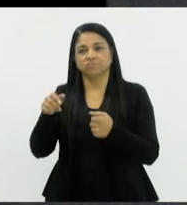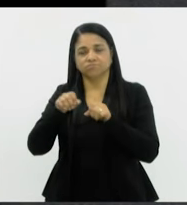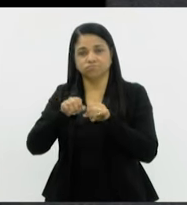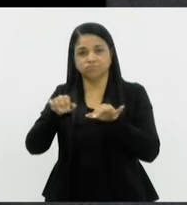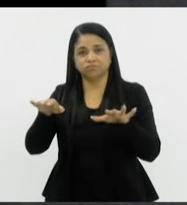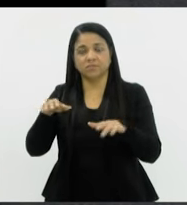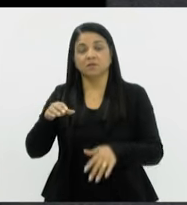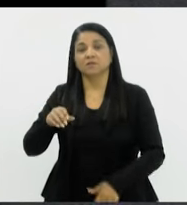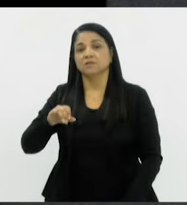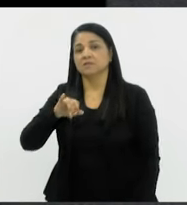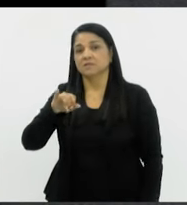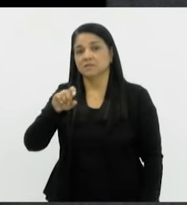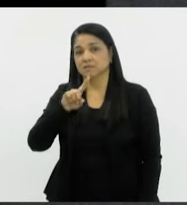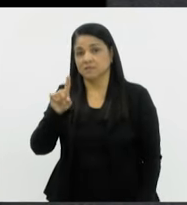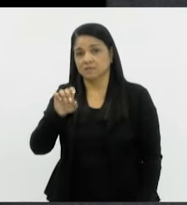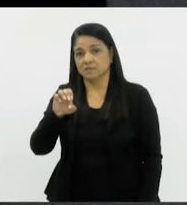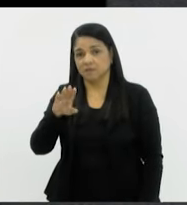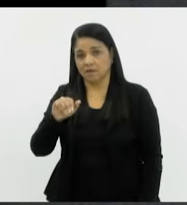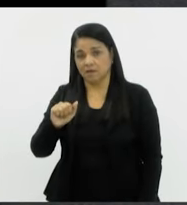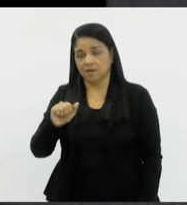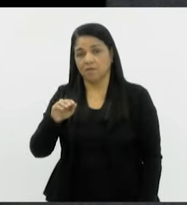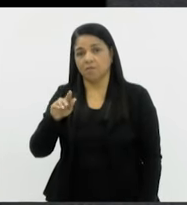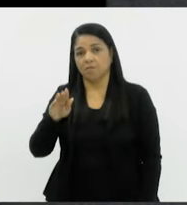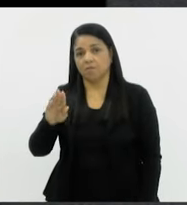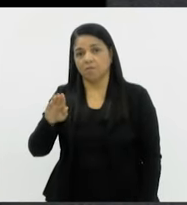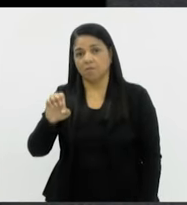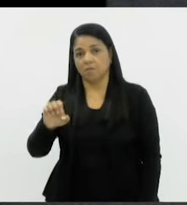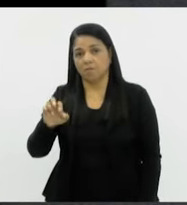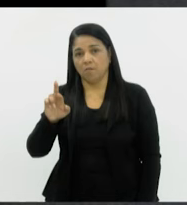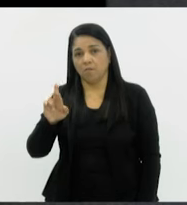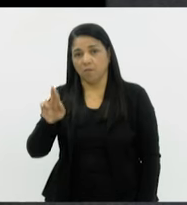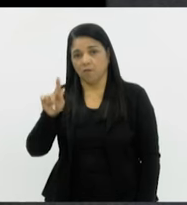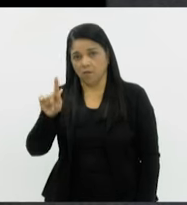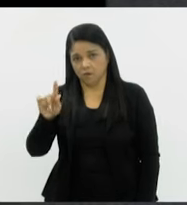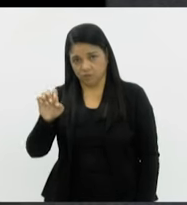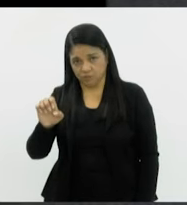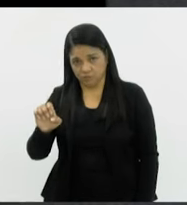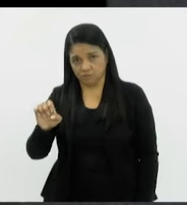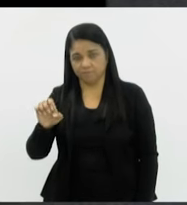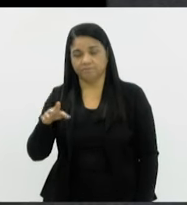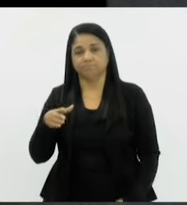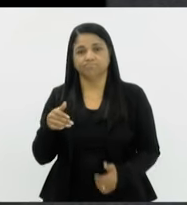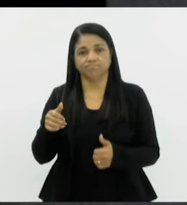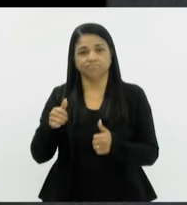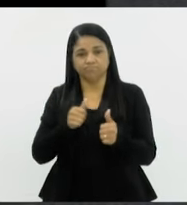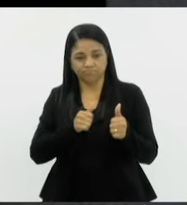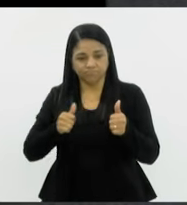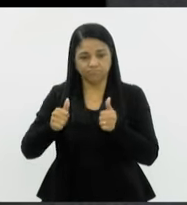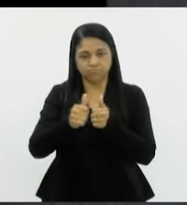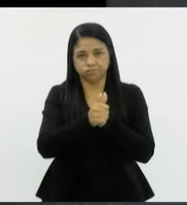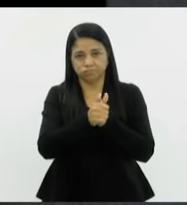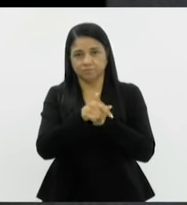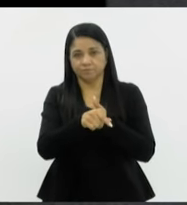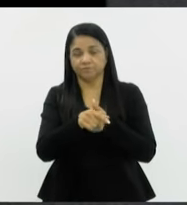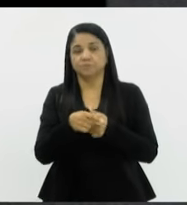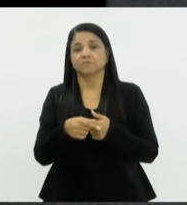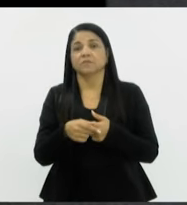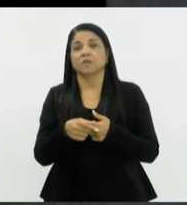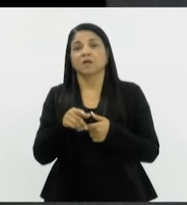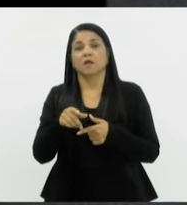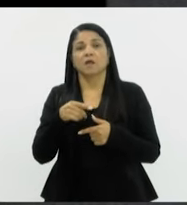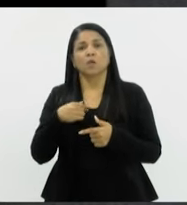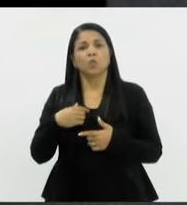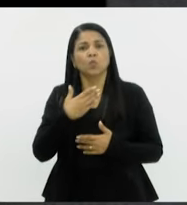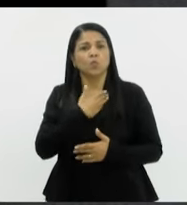Borges, que esteve à frente. Inclusive, o governo parou de ajudar o Disque